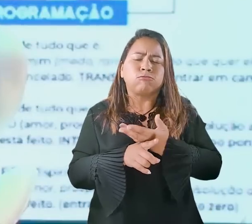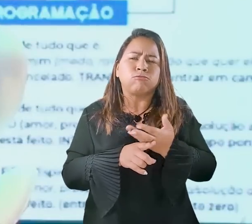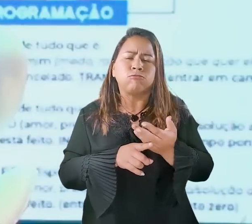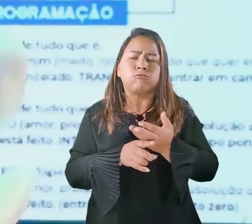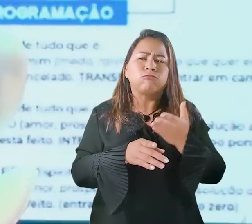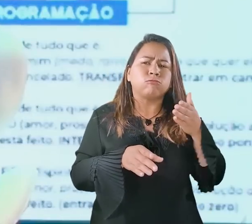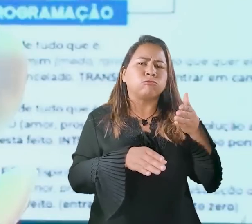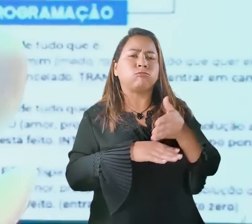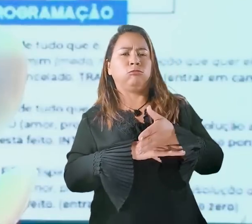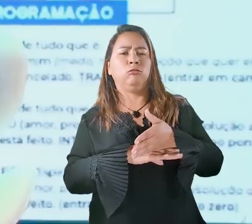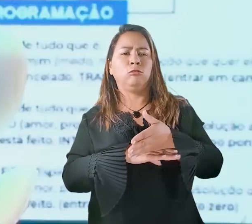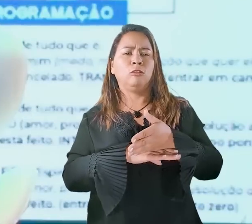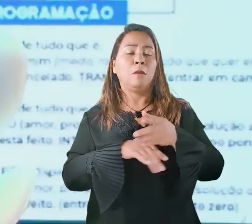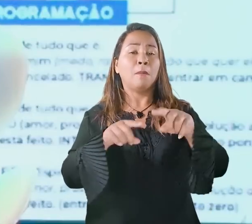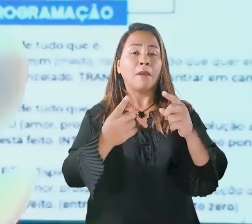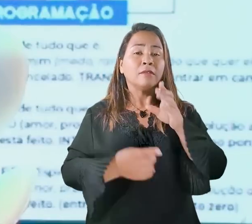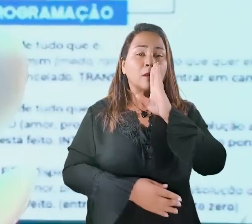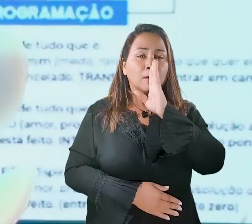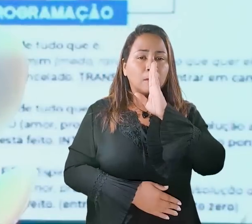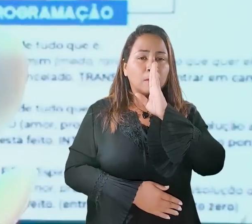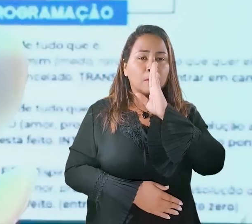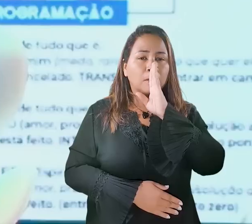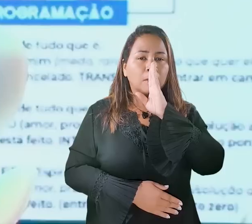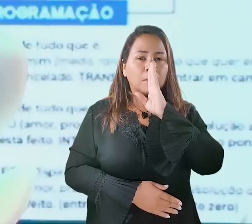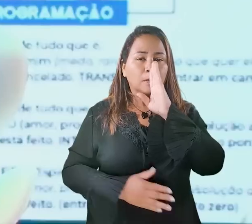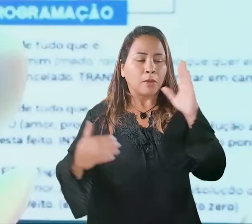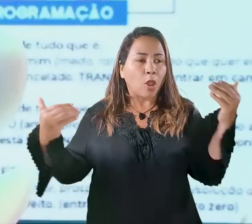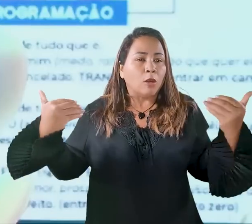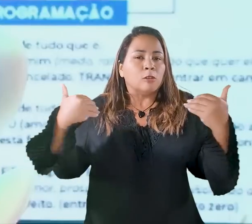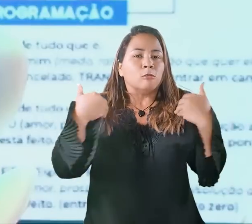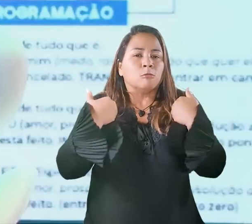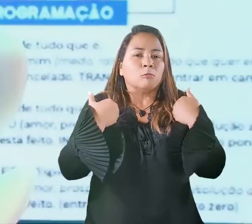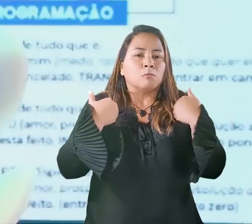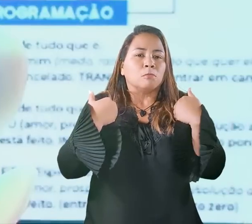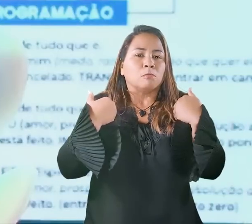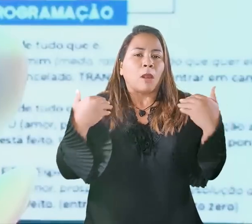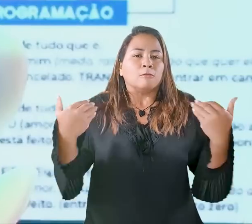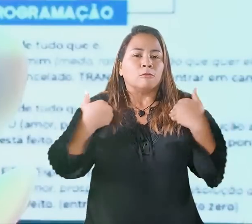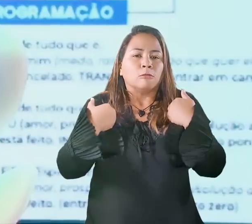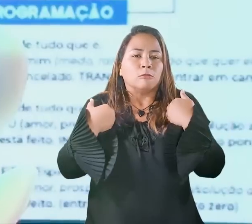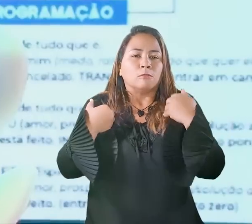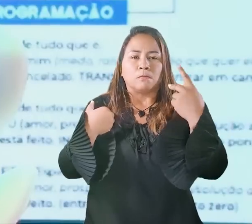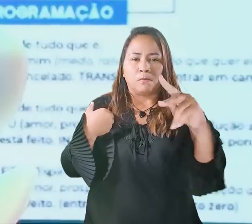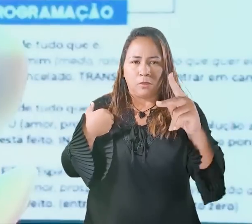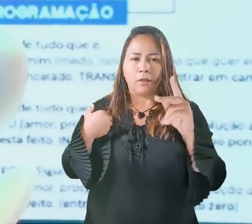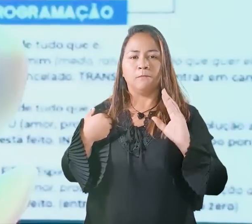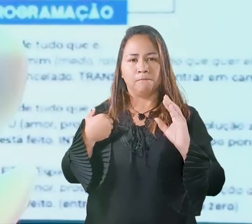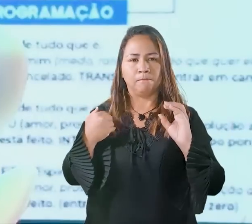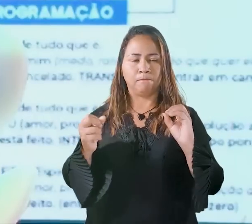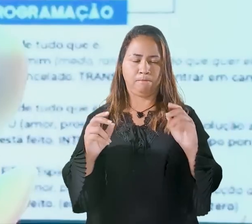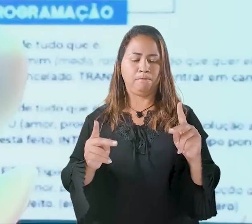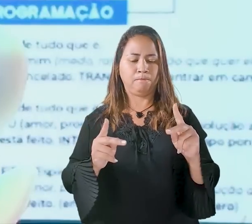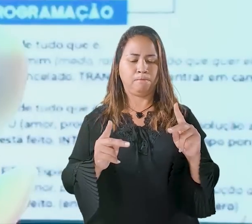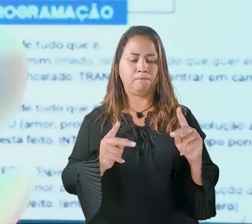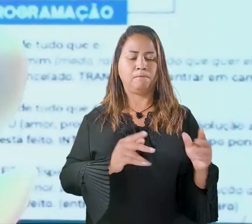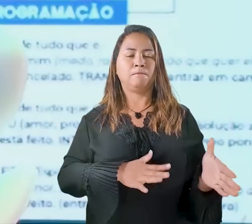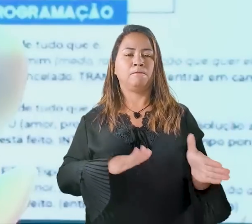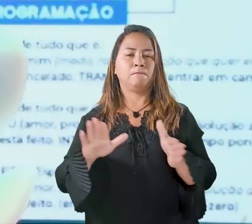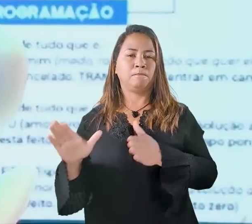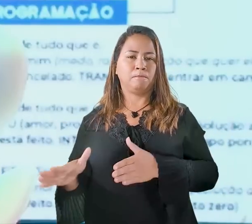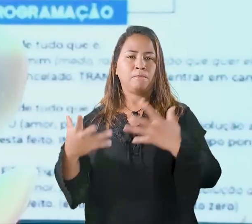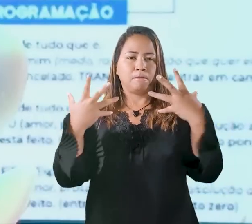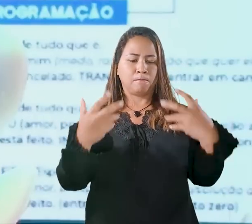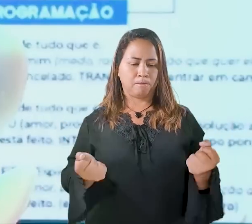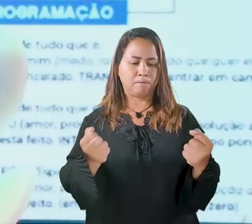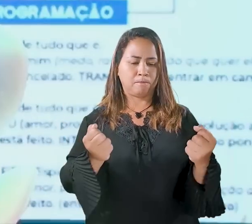você. Fechou? Então vamos. Silencia. Vem comigo. Daqui. Pega aqui no meu braço, pega aqui na